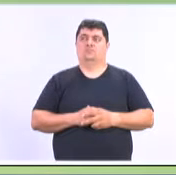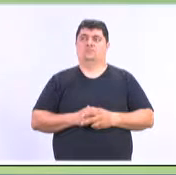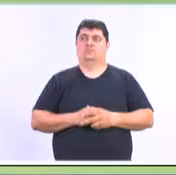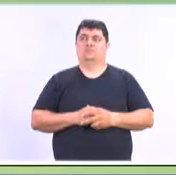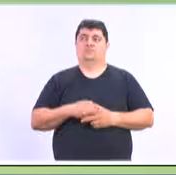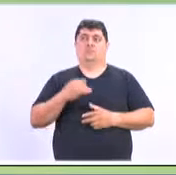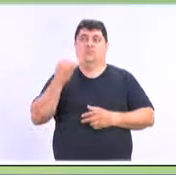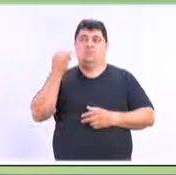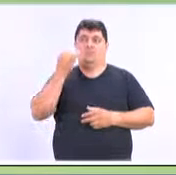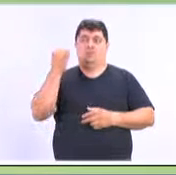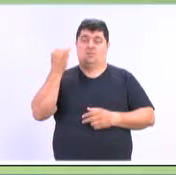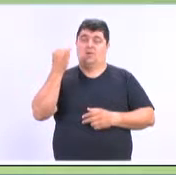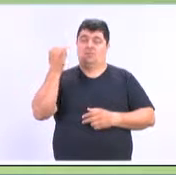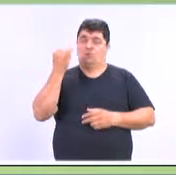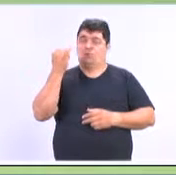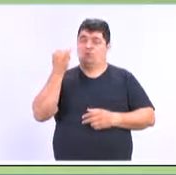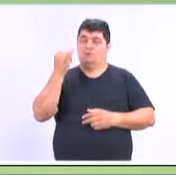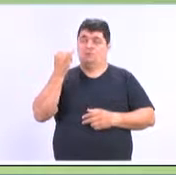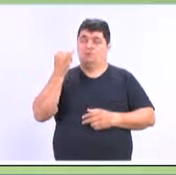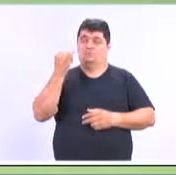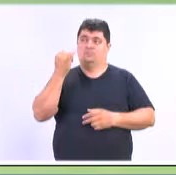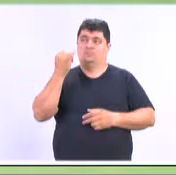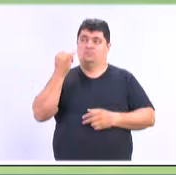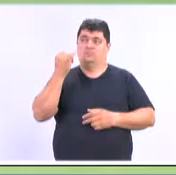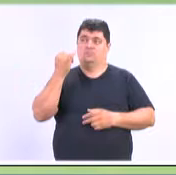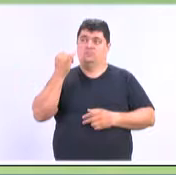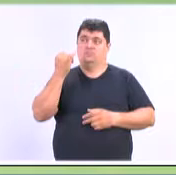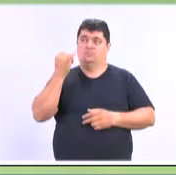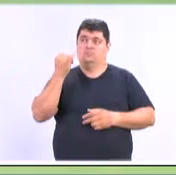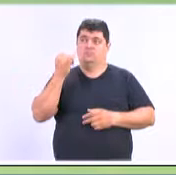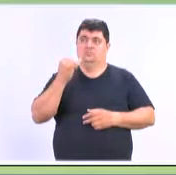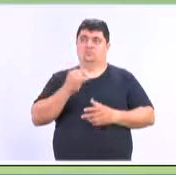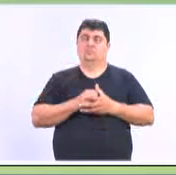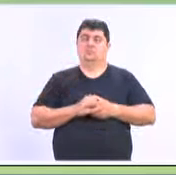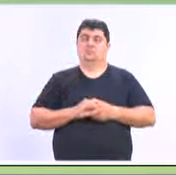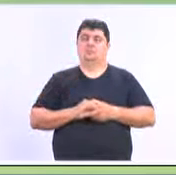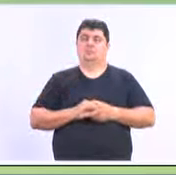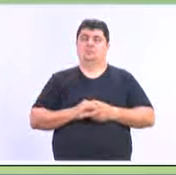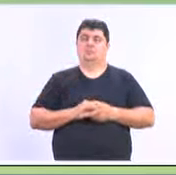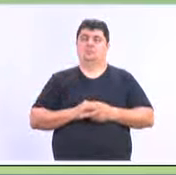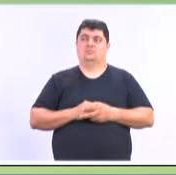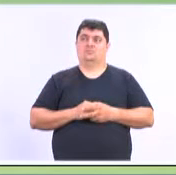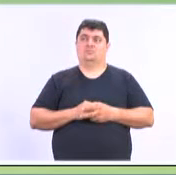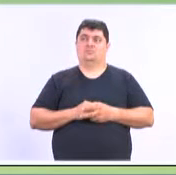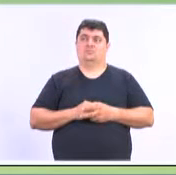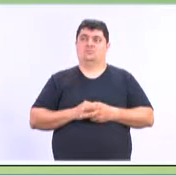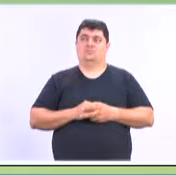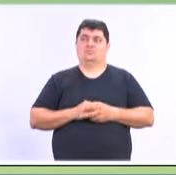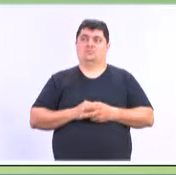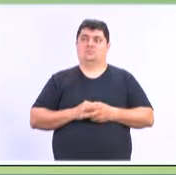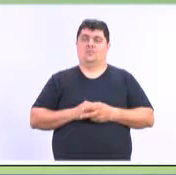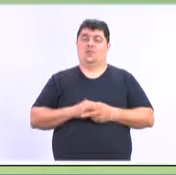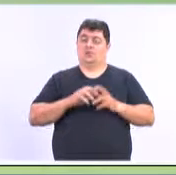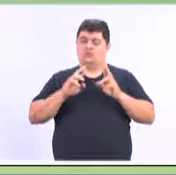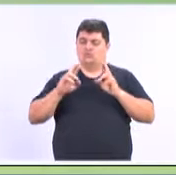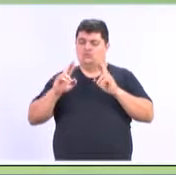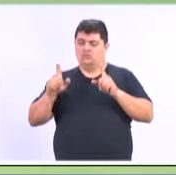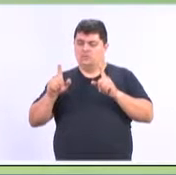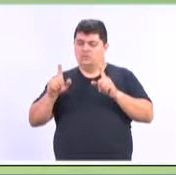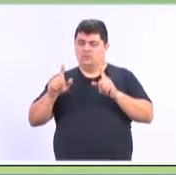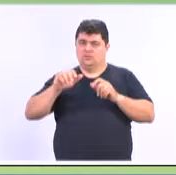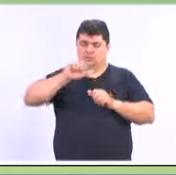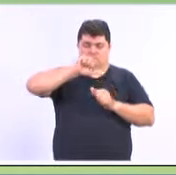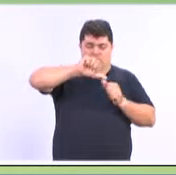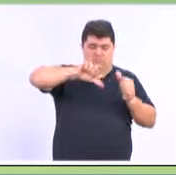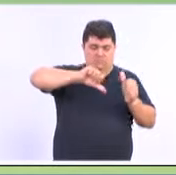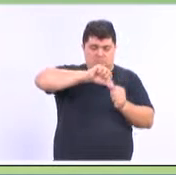Uma observação aqui, né? Atenção, né? Um monte de preocupação com isso. A distinção entre